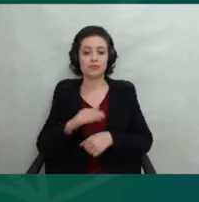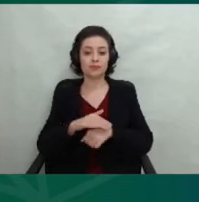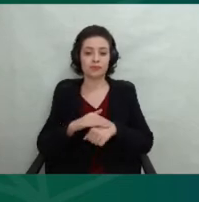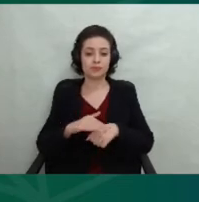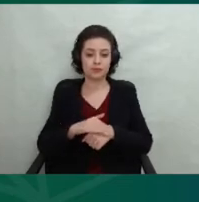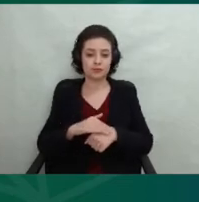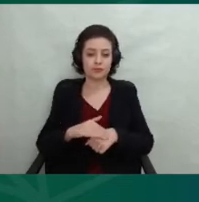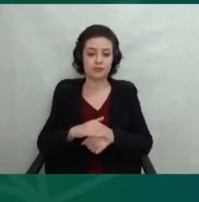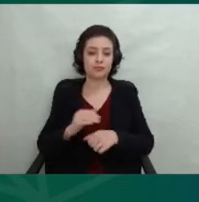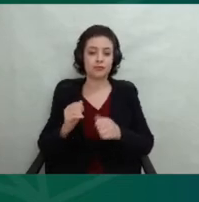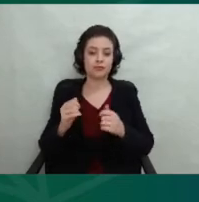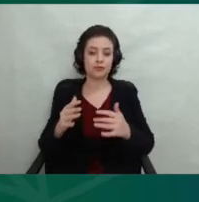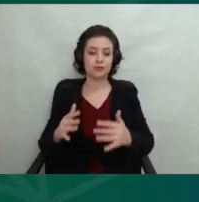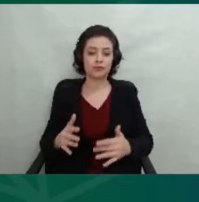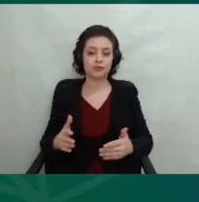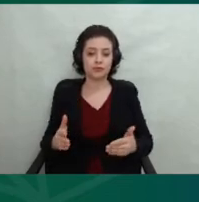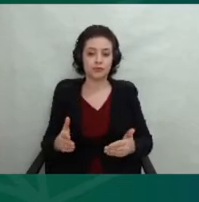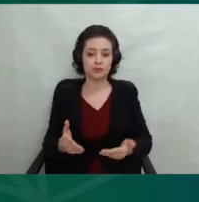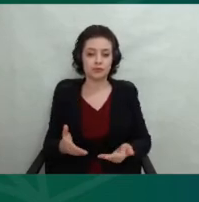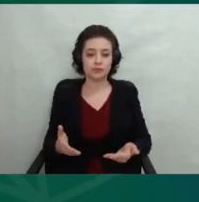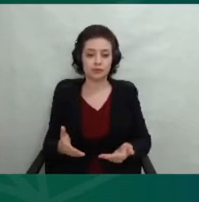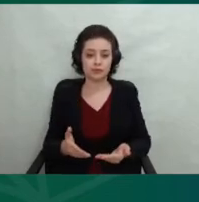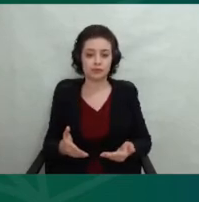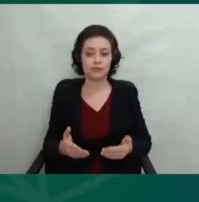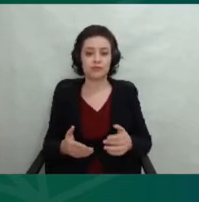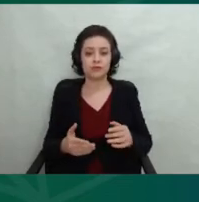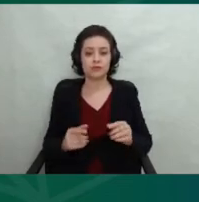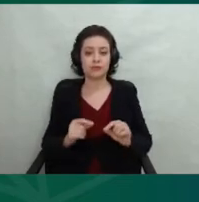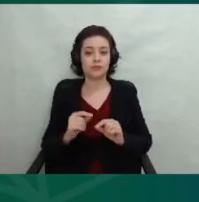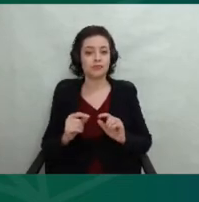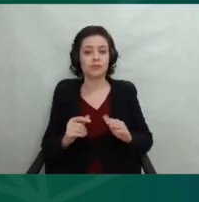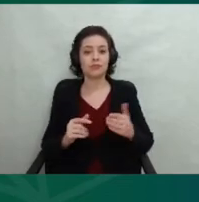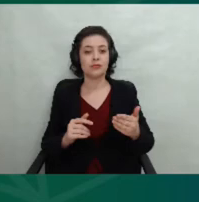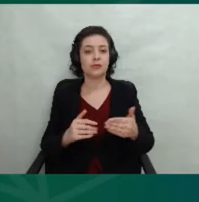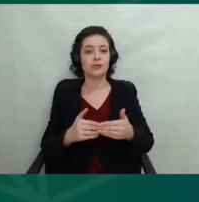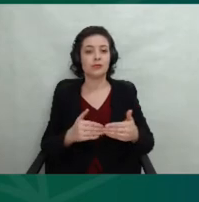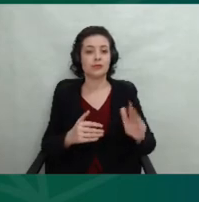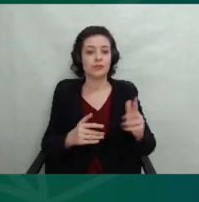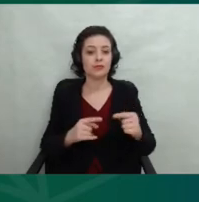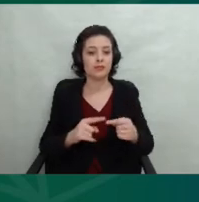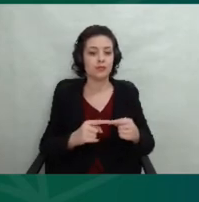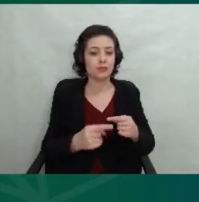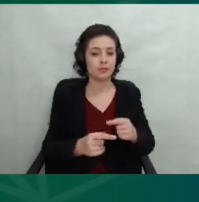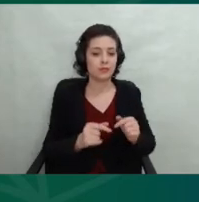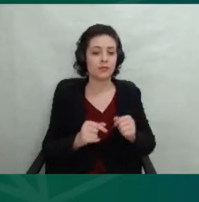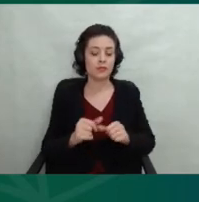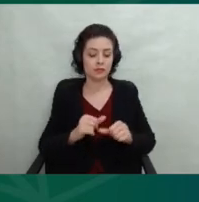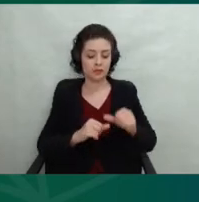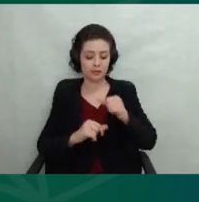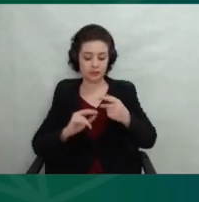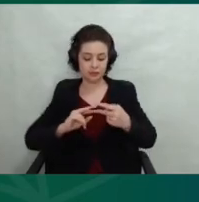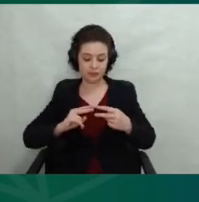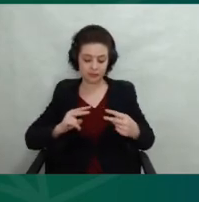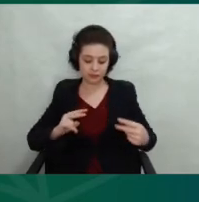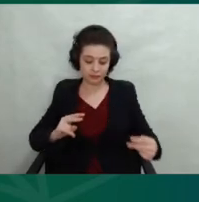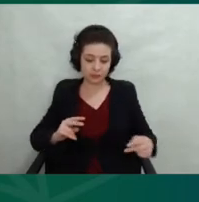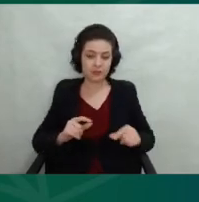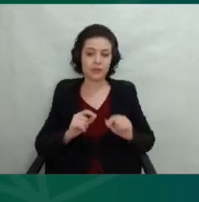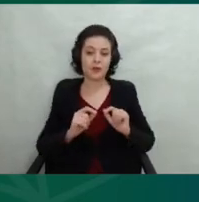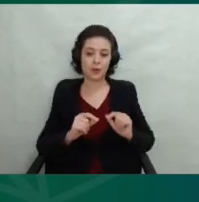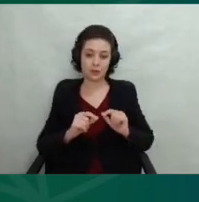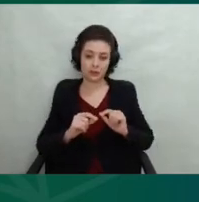que esses subprodutos podem causar alteração em células germinativas